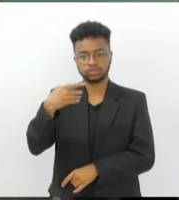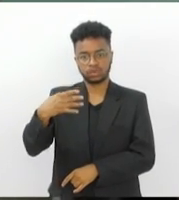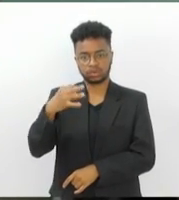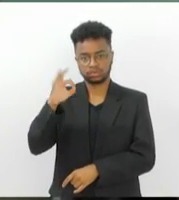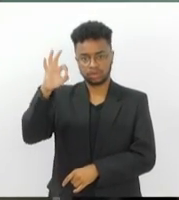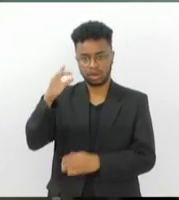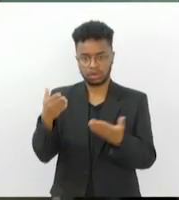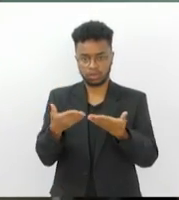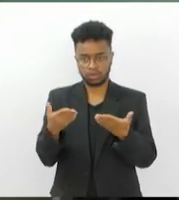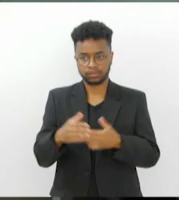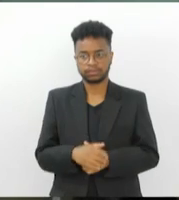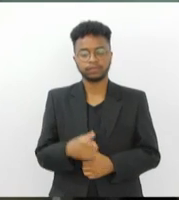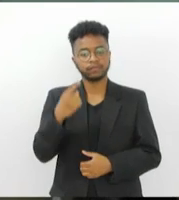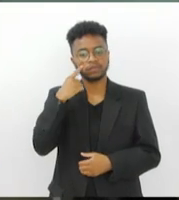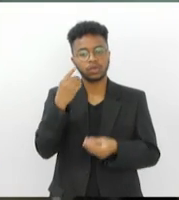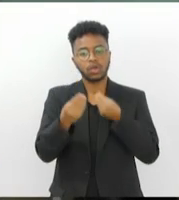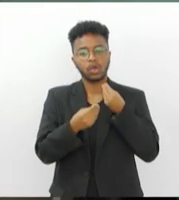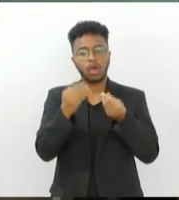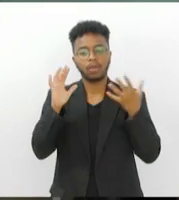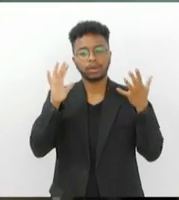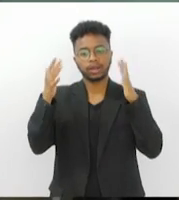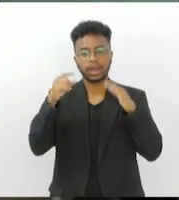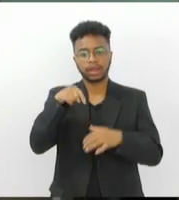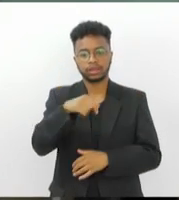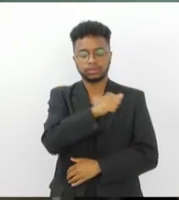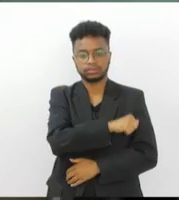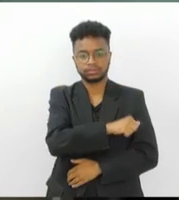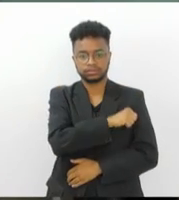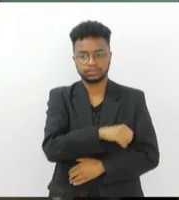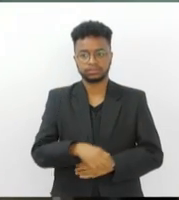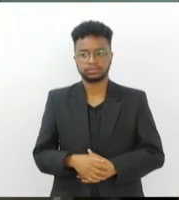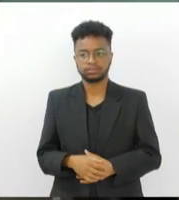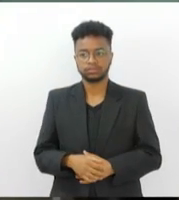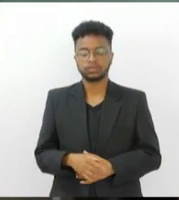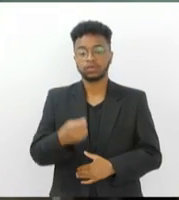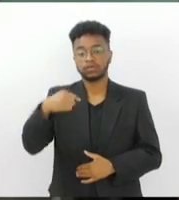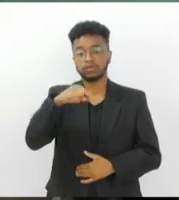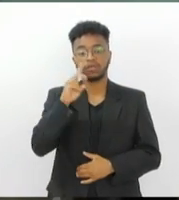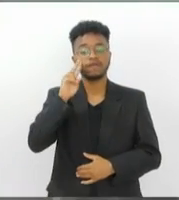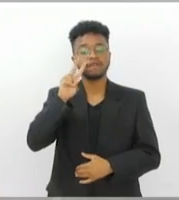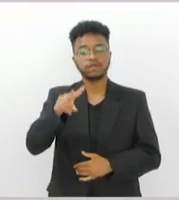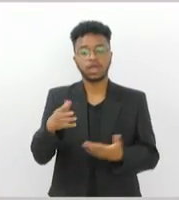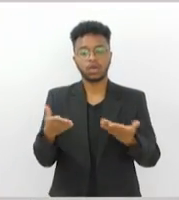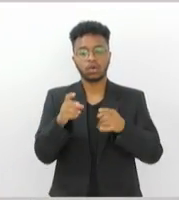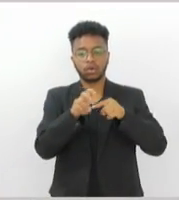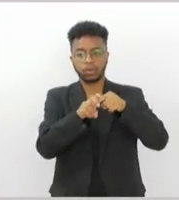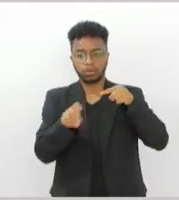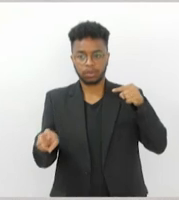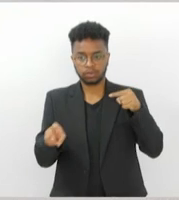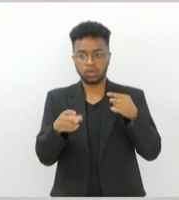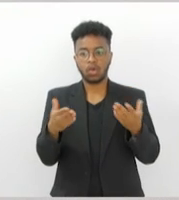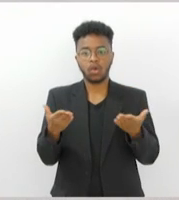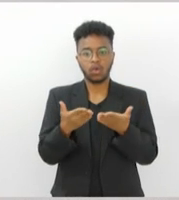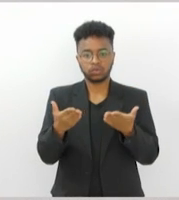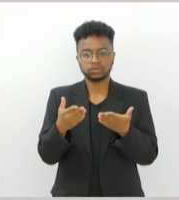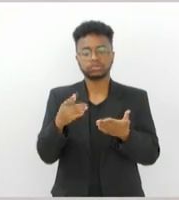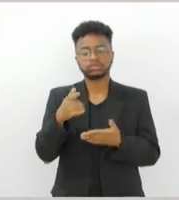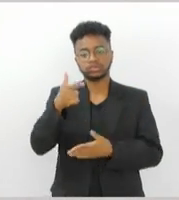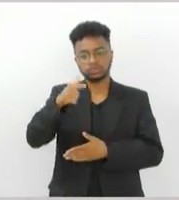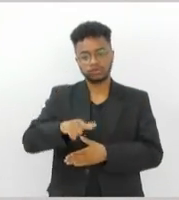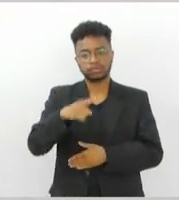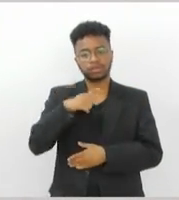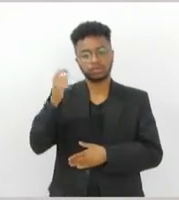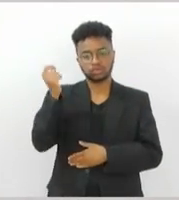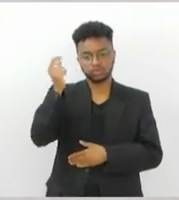momento vamos ver agora como está o tempo aqui no Rio você vê imagens aí do Pão de Açúcar o dia amanheceu novamente com